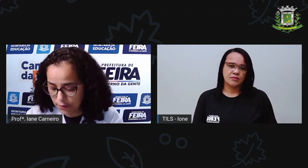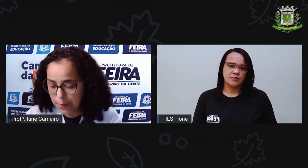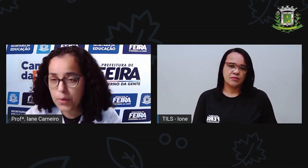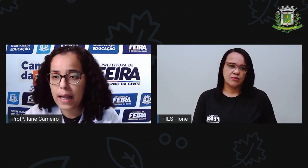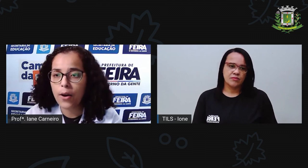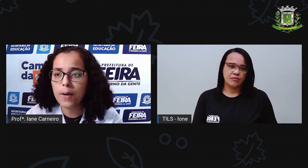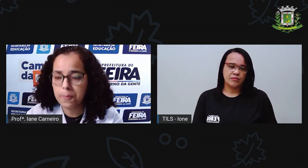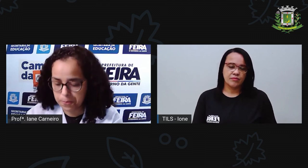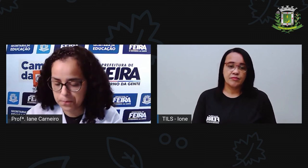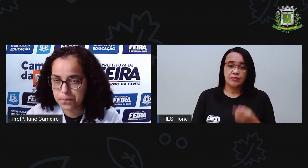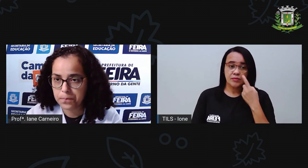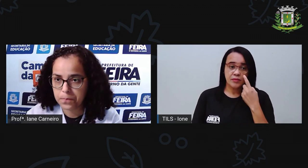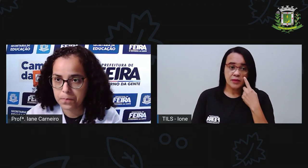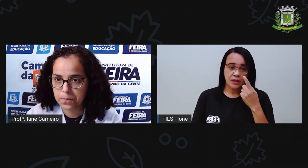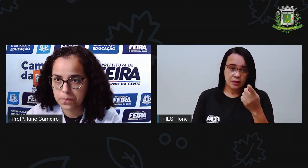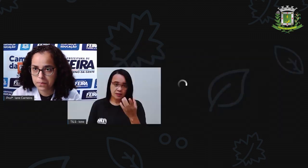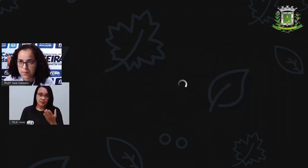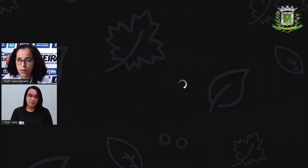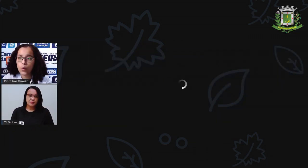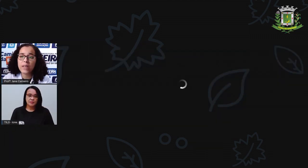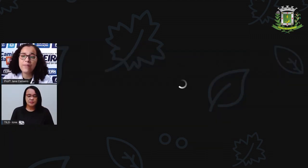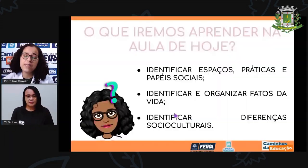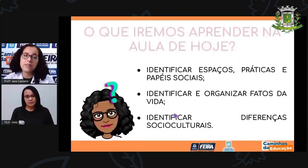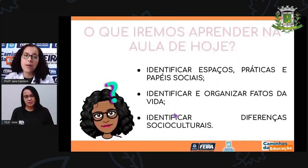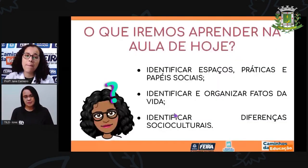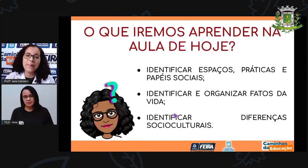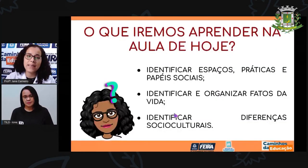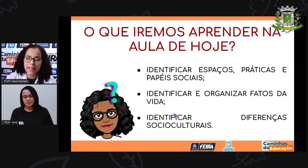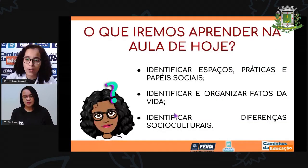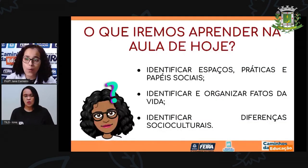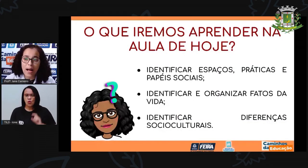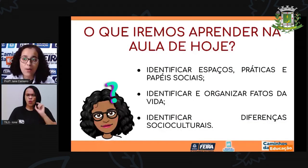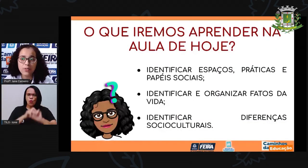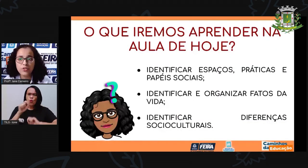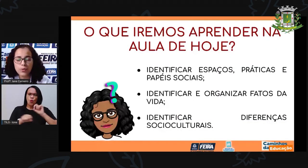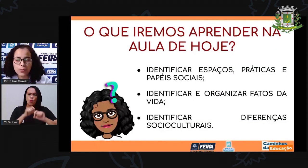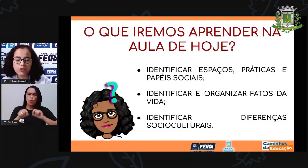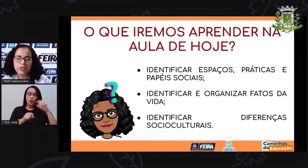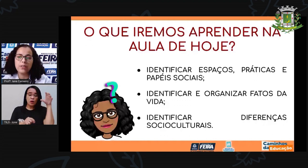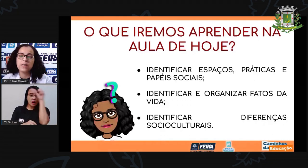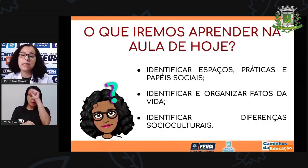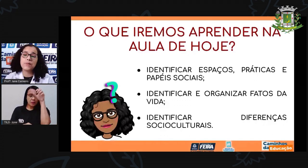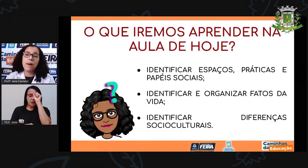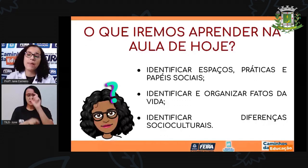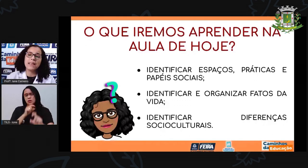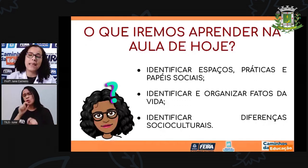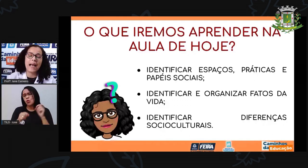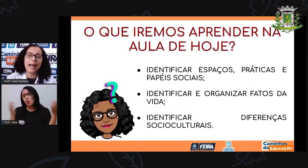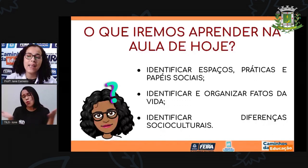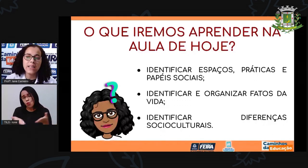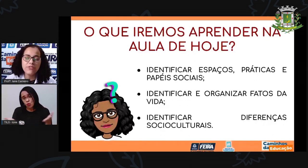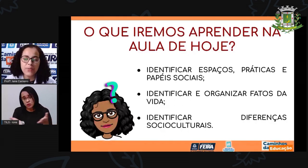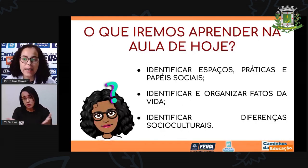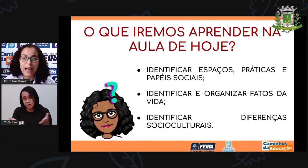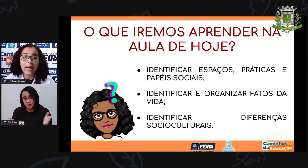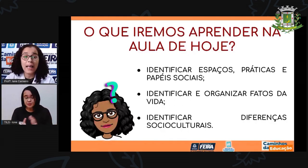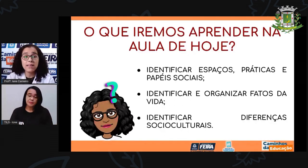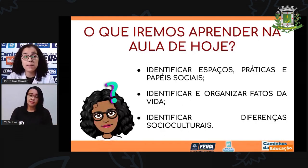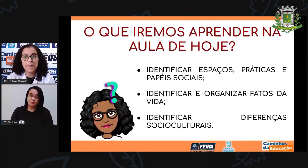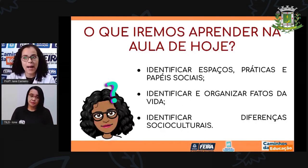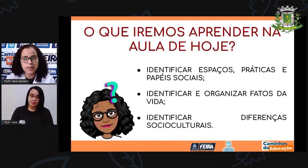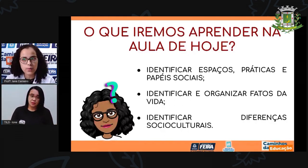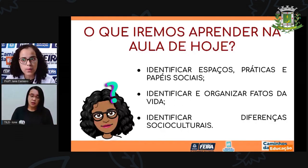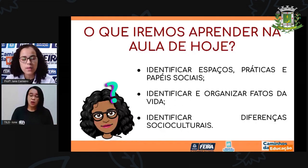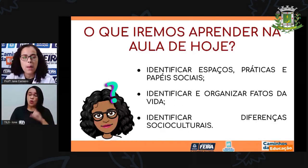Então, vamos lá, ó. O que vocês vão aprender com a aula de hoje? Vocês vão aprender a identificar